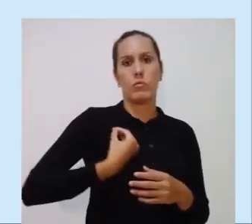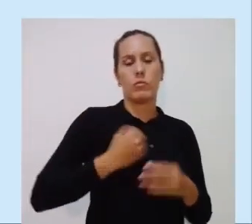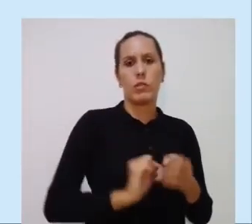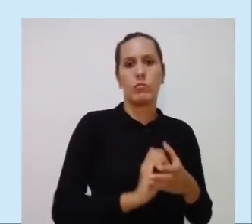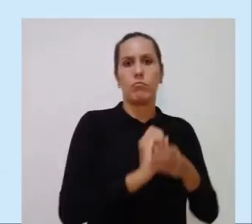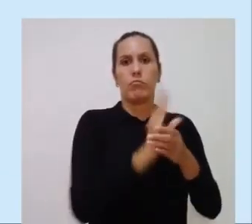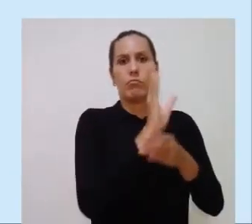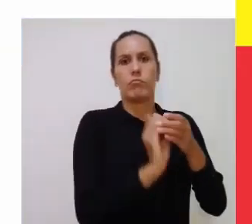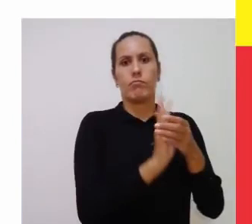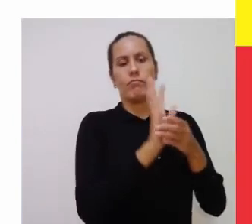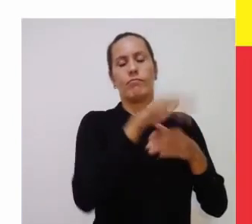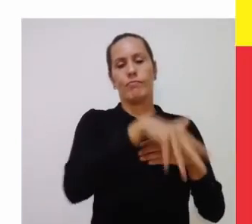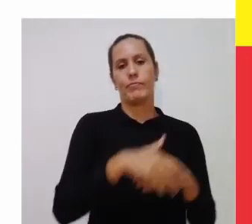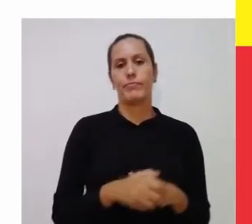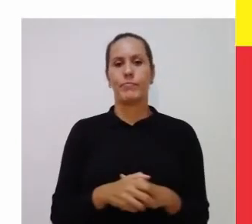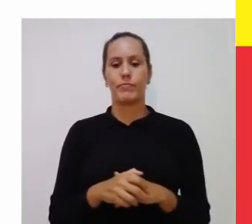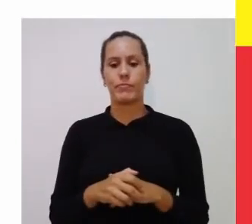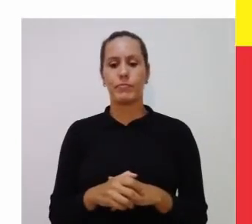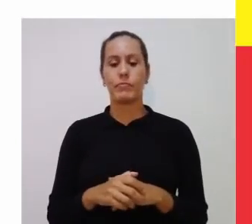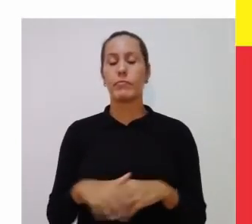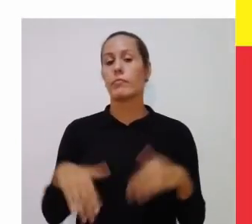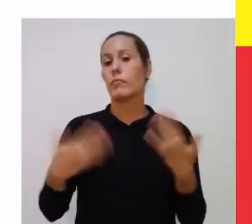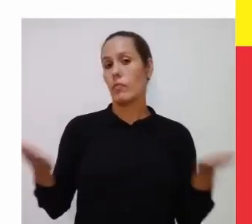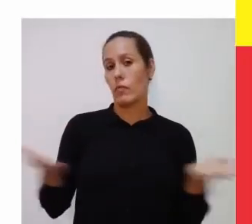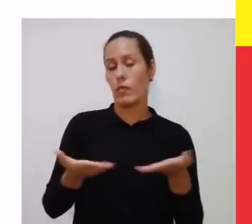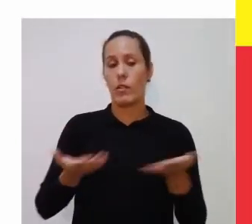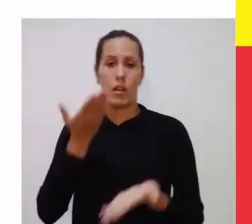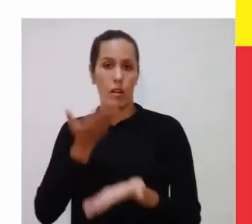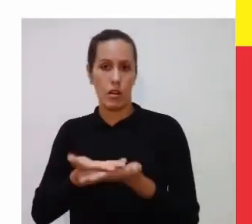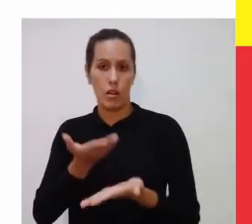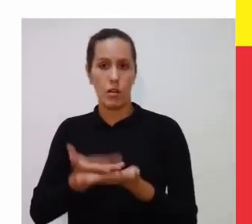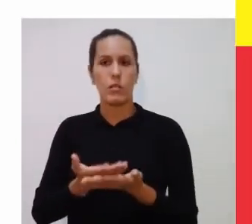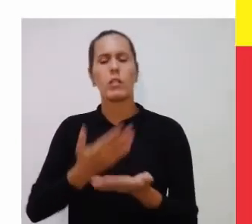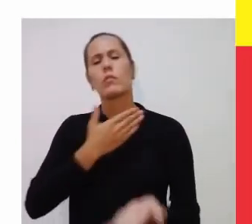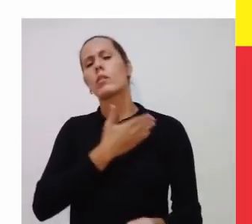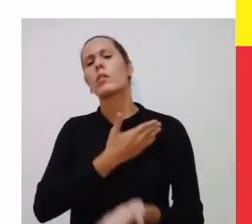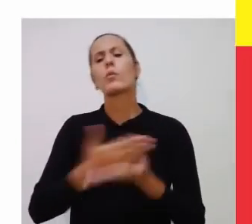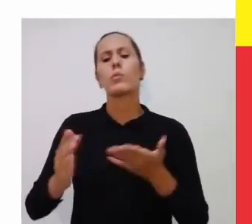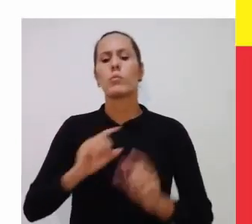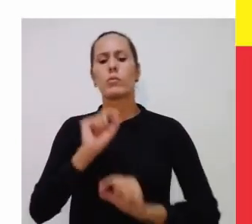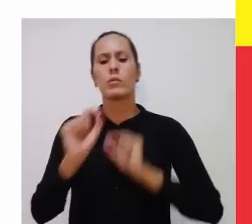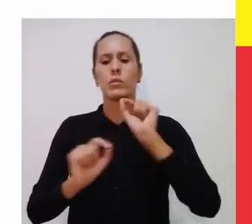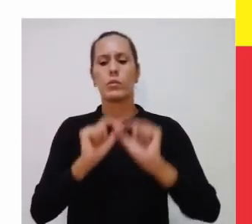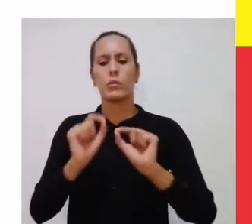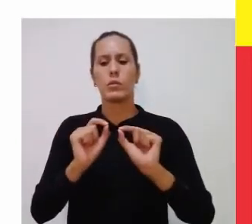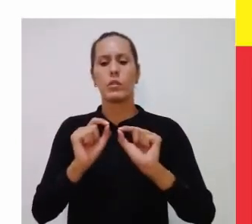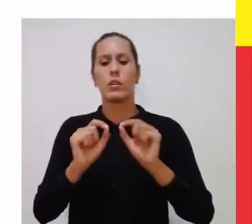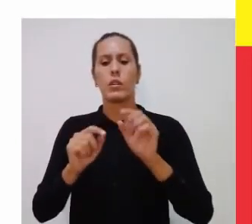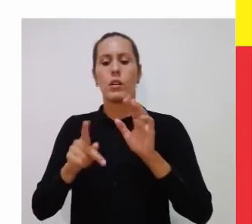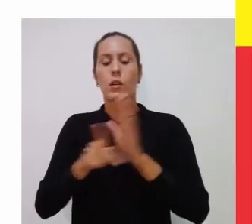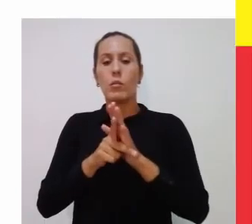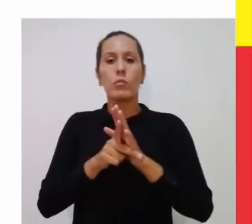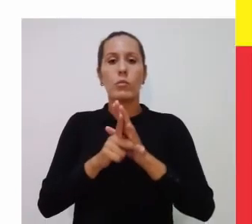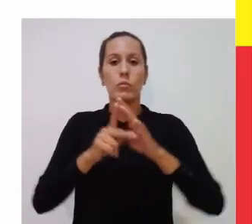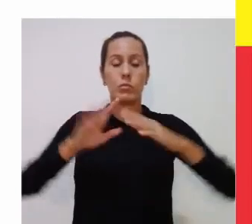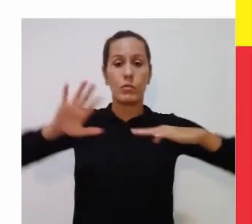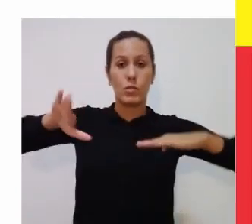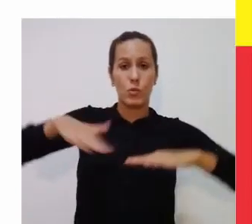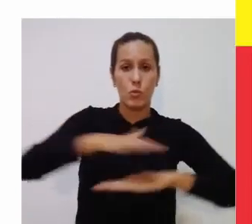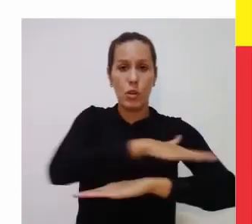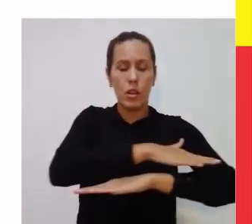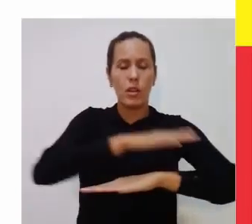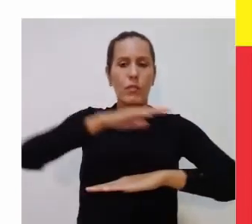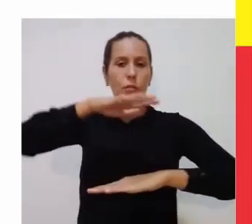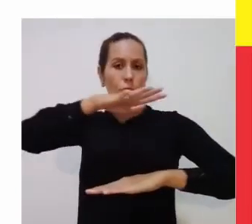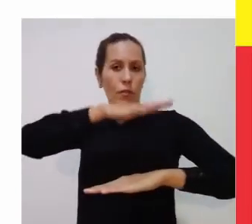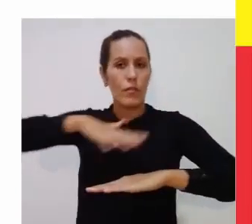gente? Vamos continuar. Agora, nesse ponto da aula, nós vamos começar a ver um pouco dos processos exógenos, ou seja, dos processos